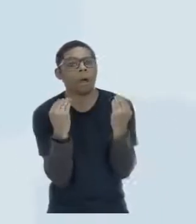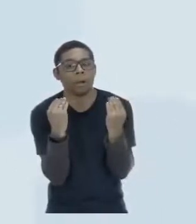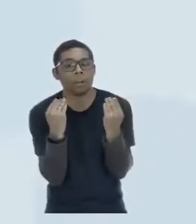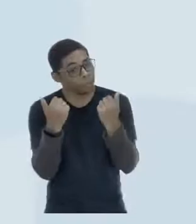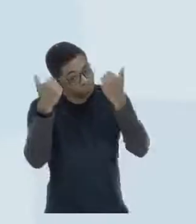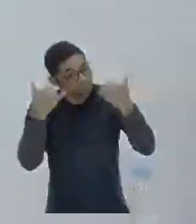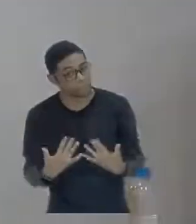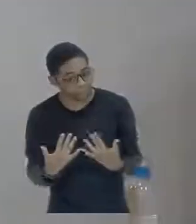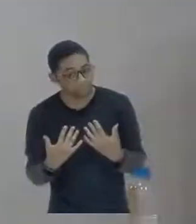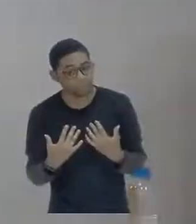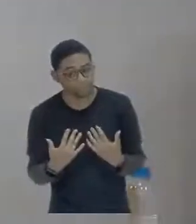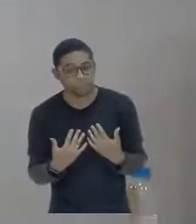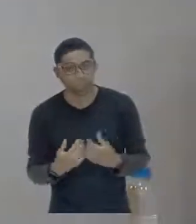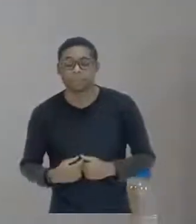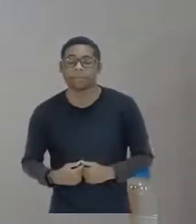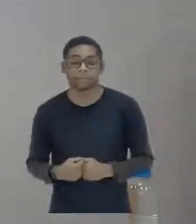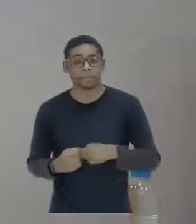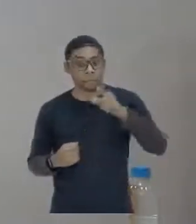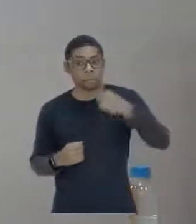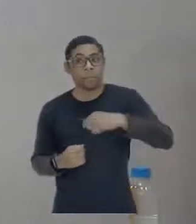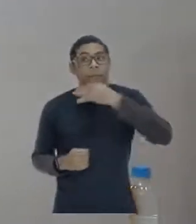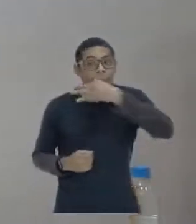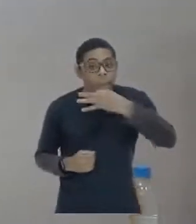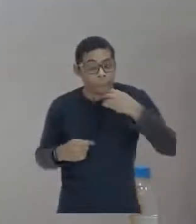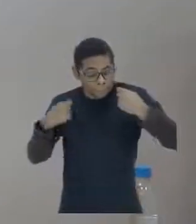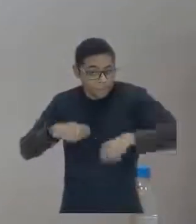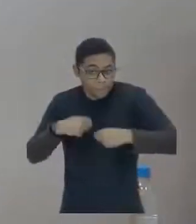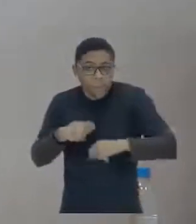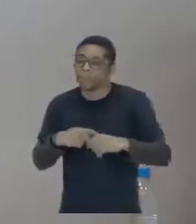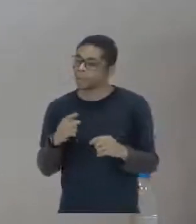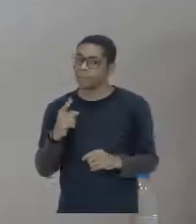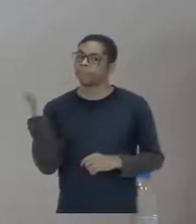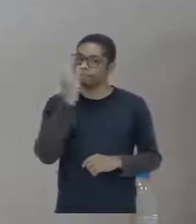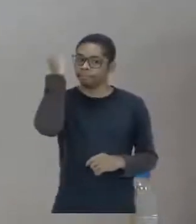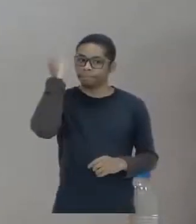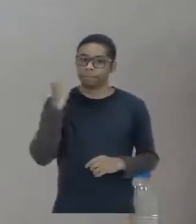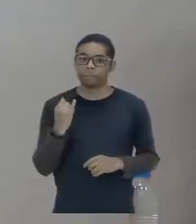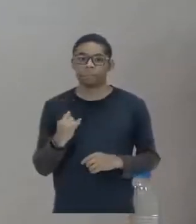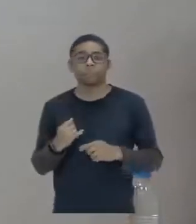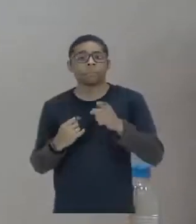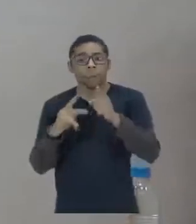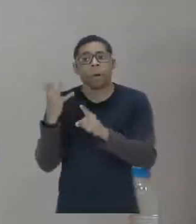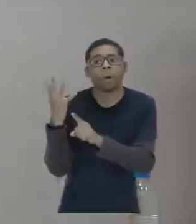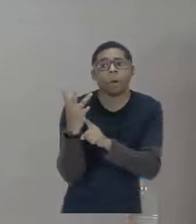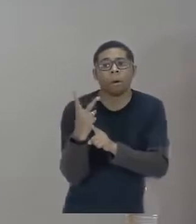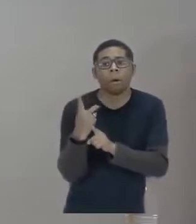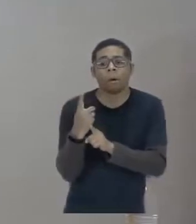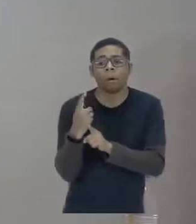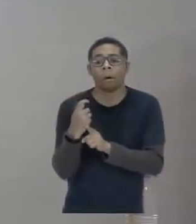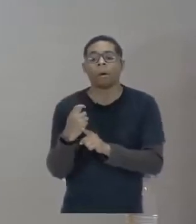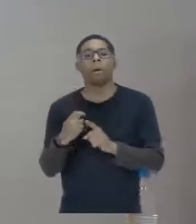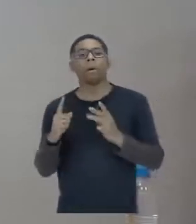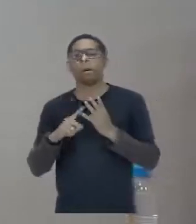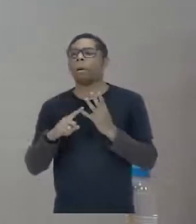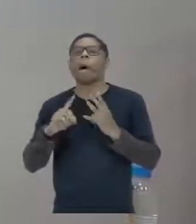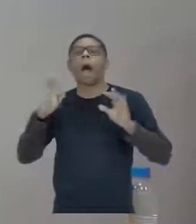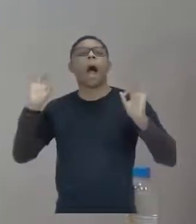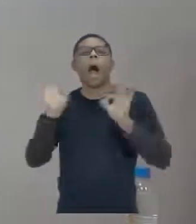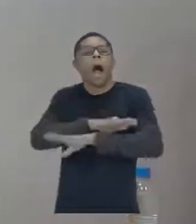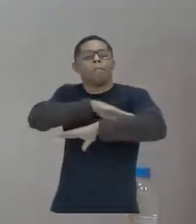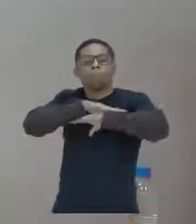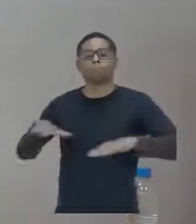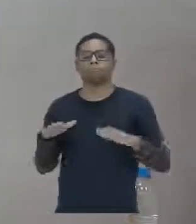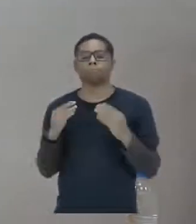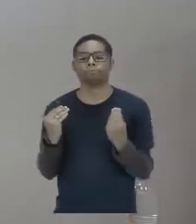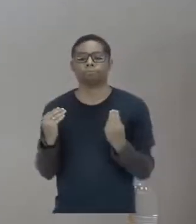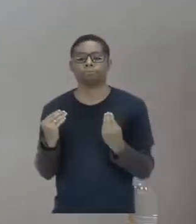posicione, você tem que ter uma opinião sobre esse assunto, tem que ter uma opinião, isso é cobrado de você, tem que ter argumentos e tem que ter proposta de intervenção. Eu